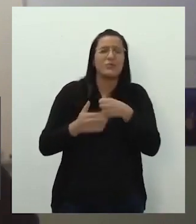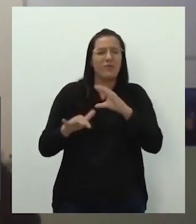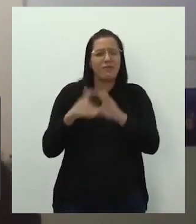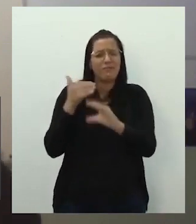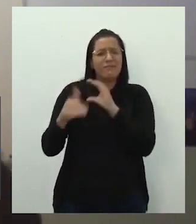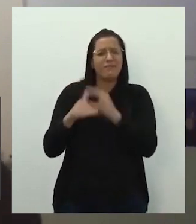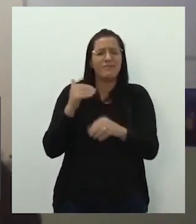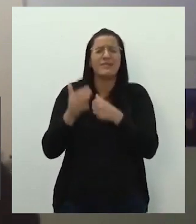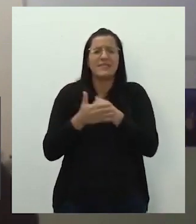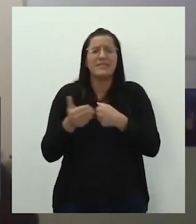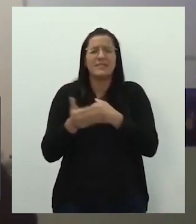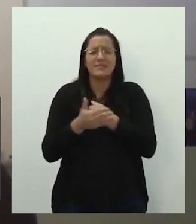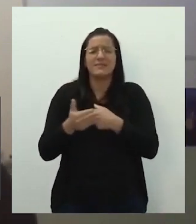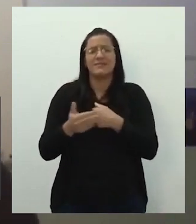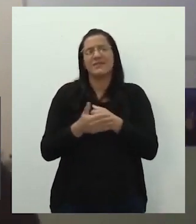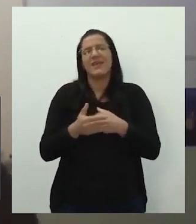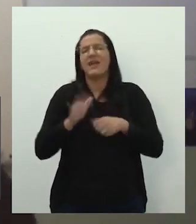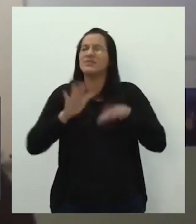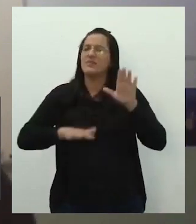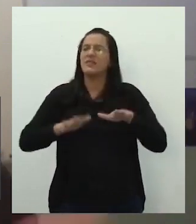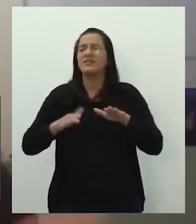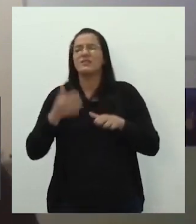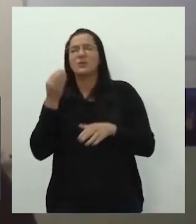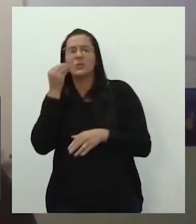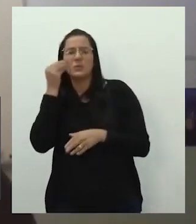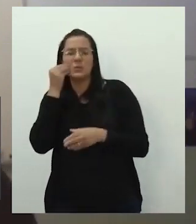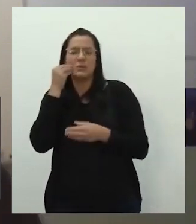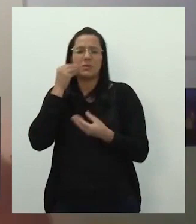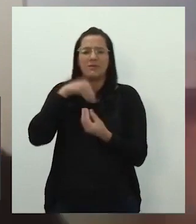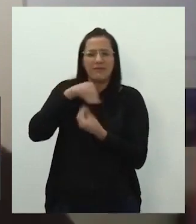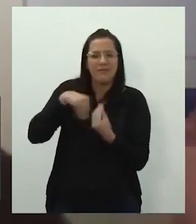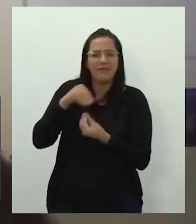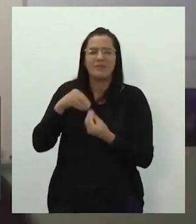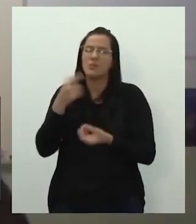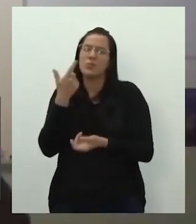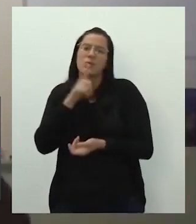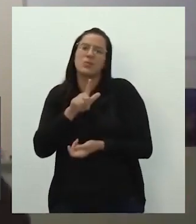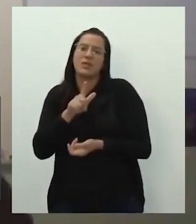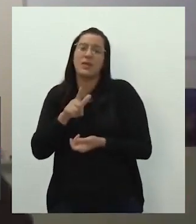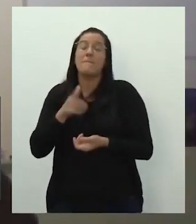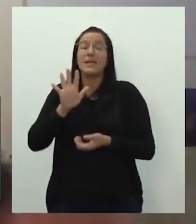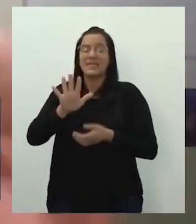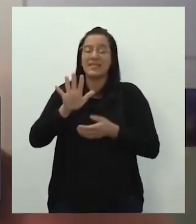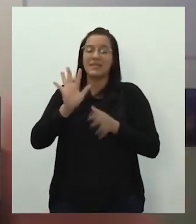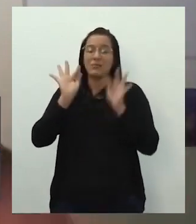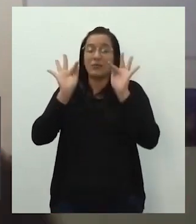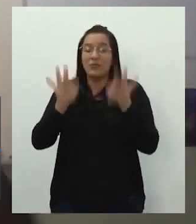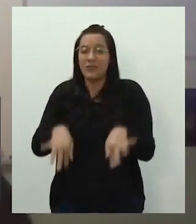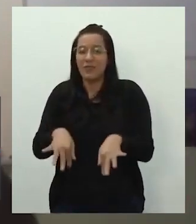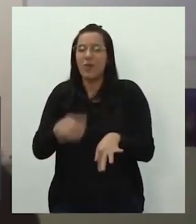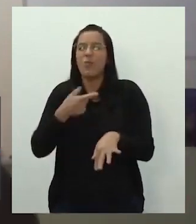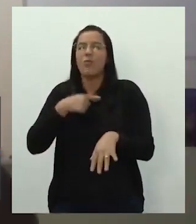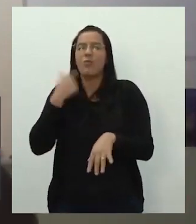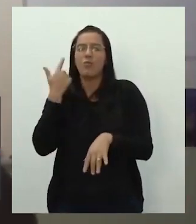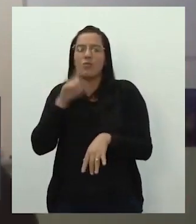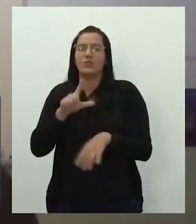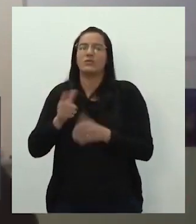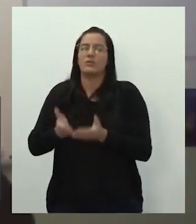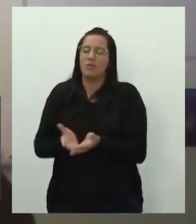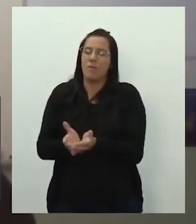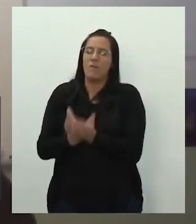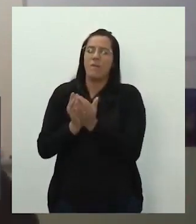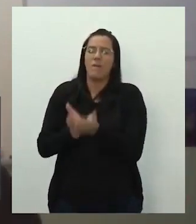Edison fez várias vezes, não deu certo, né? É assim, né? Mas por fim o barco andou e a gente continua ainda